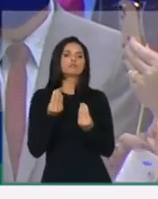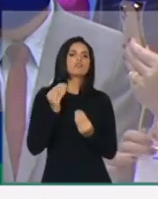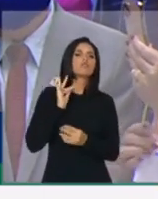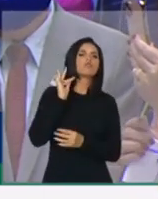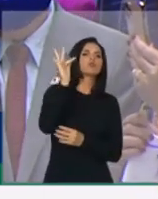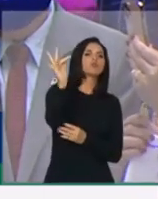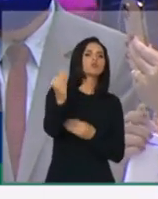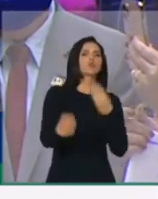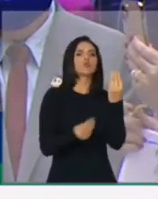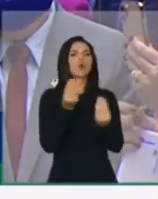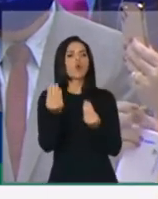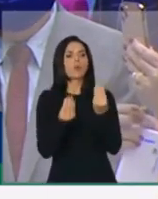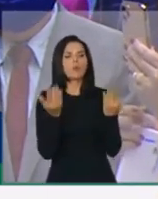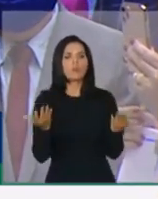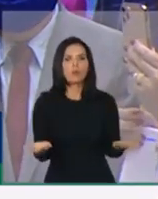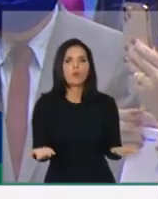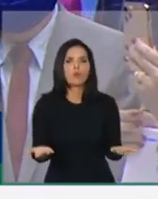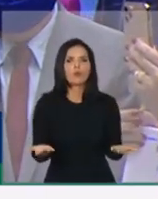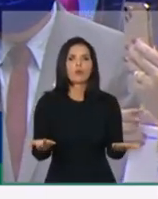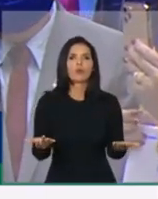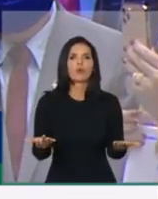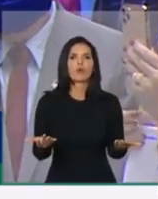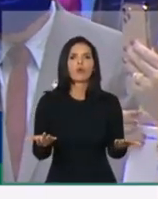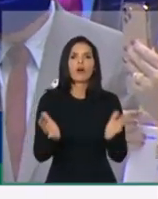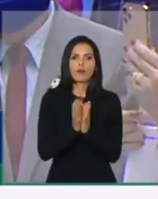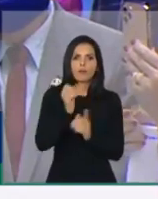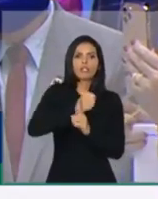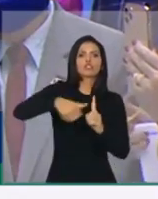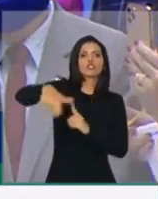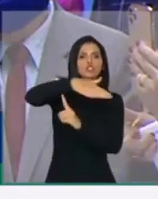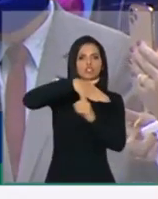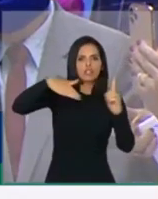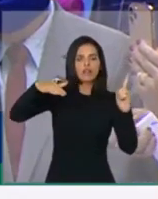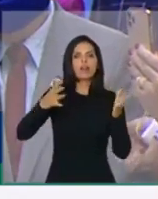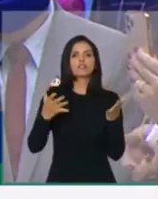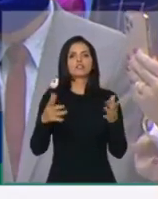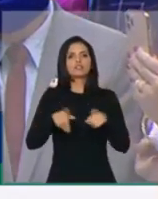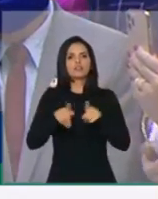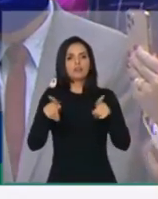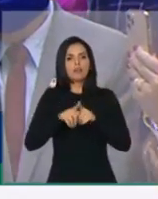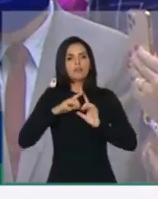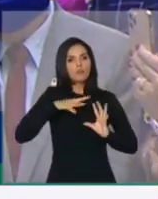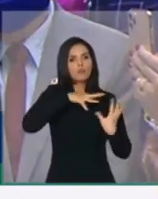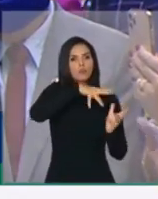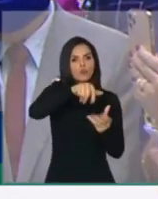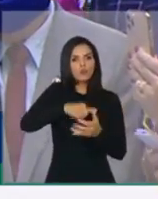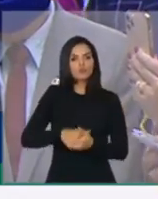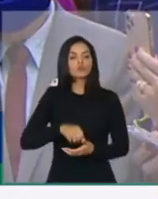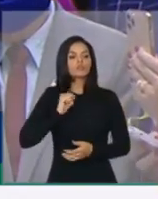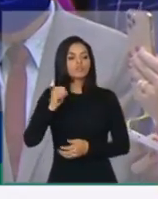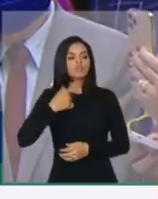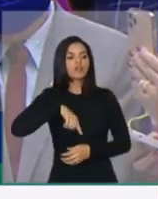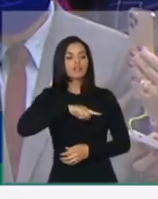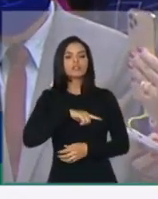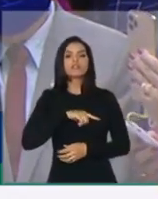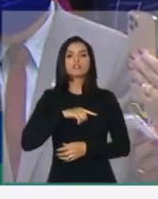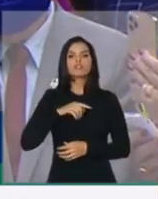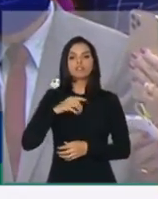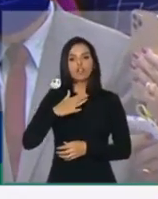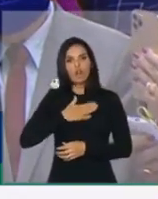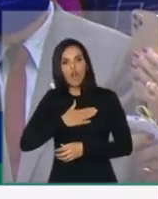país, para os mercados, para a sociedade e para o mundo. Quanto mais prezarmos os